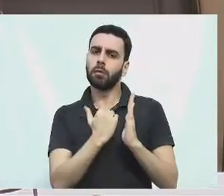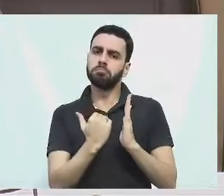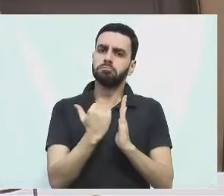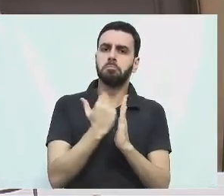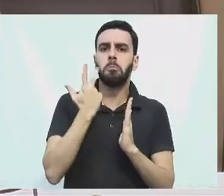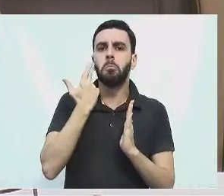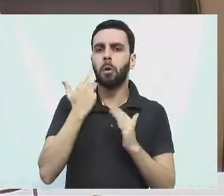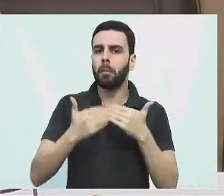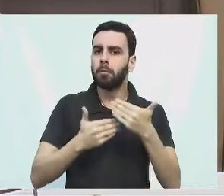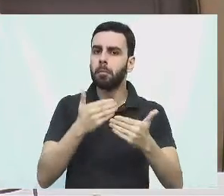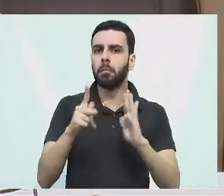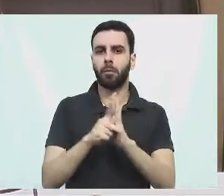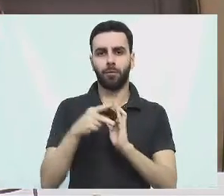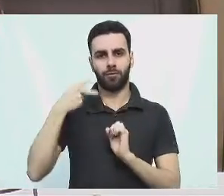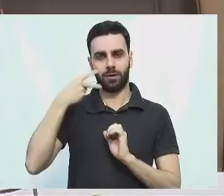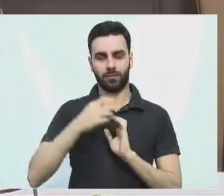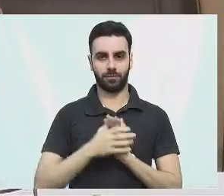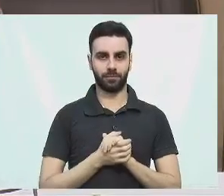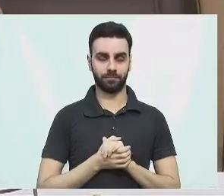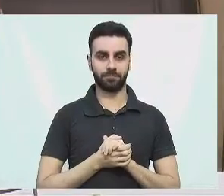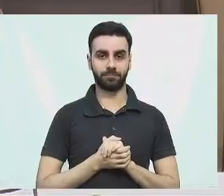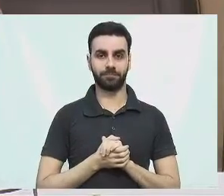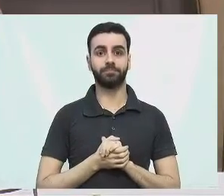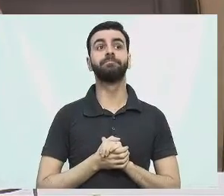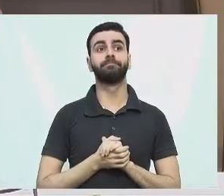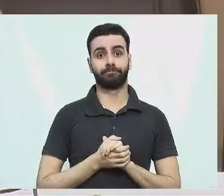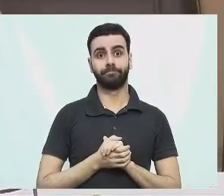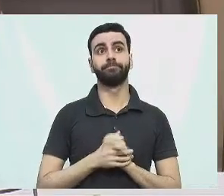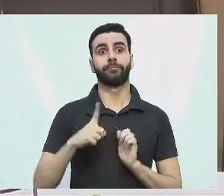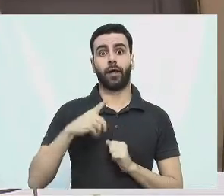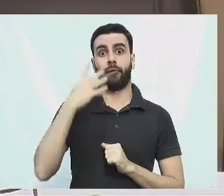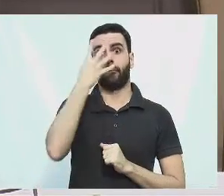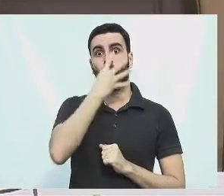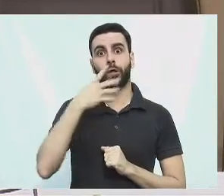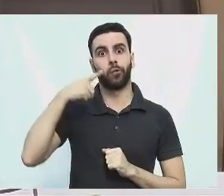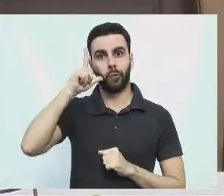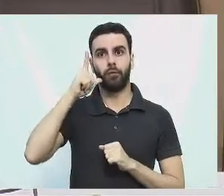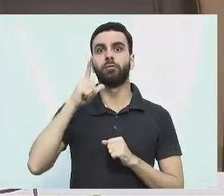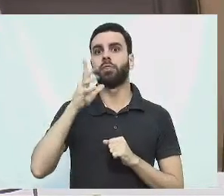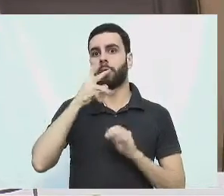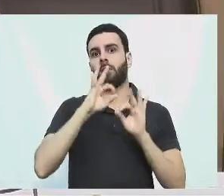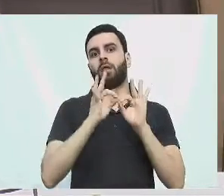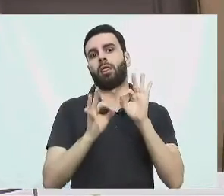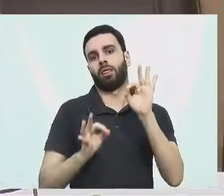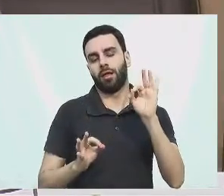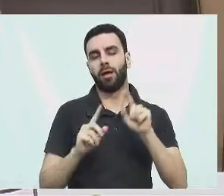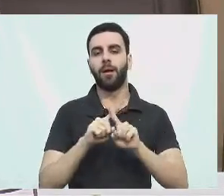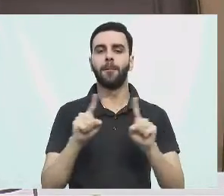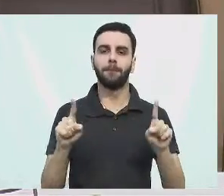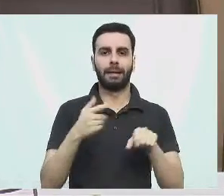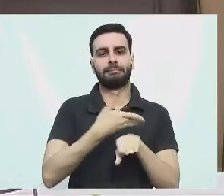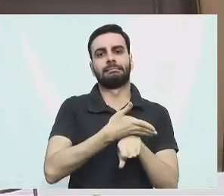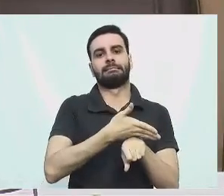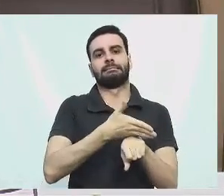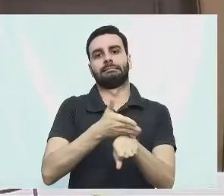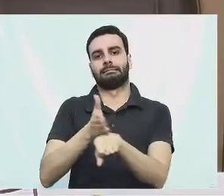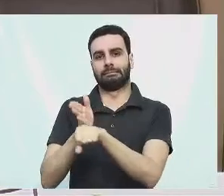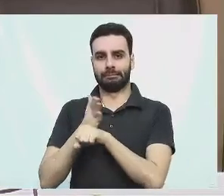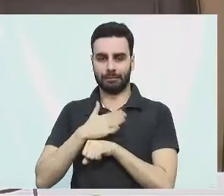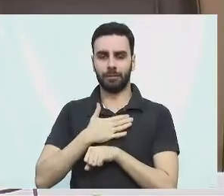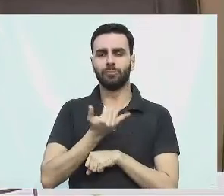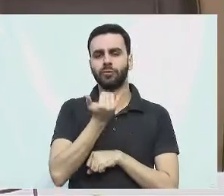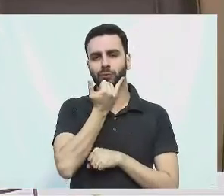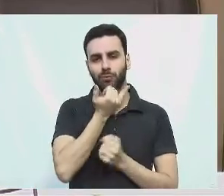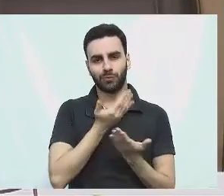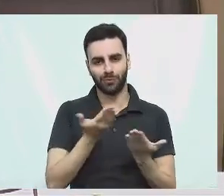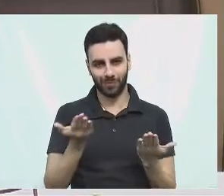aqui representam a população. É uma audiência de 4 horas, teríamos mais a dizer, mas já estendendo, quebrando o protocolo, peço